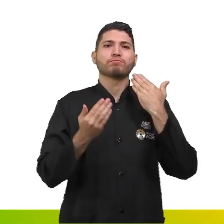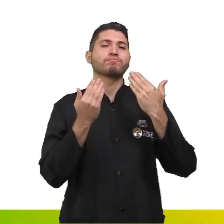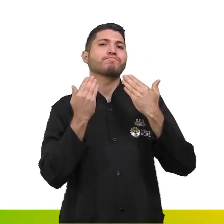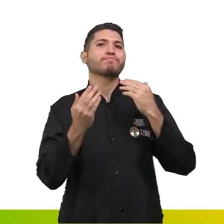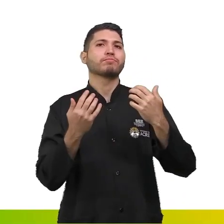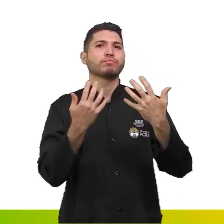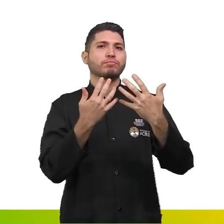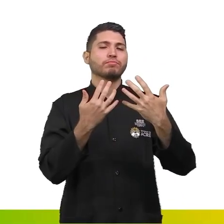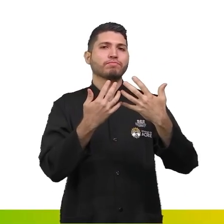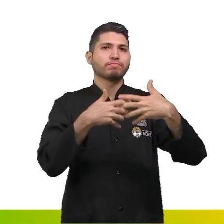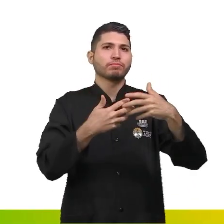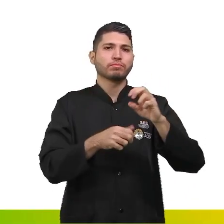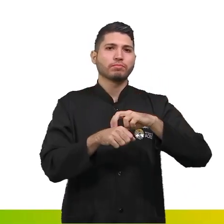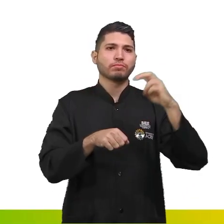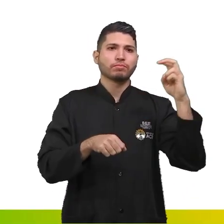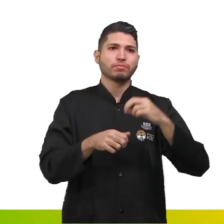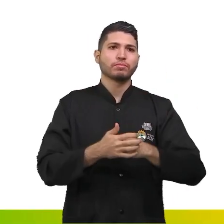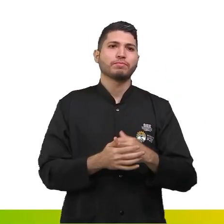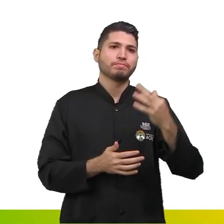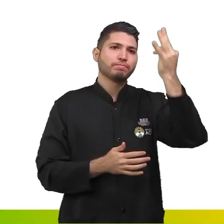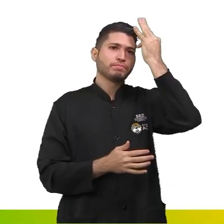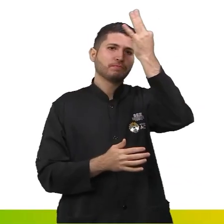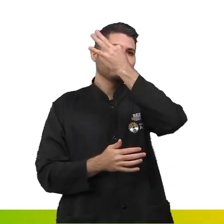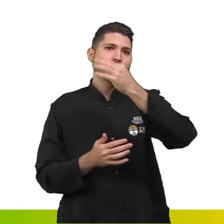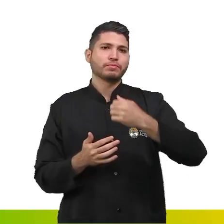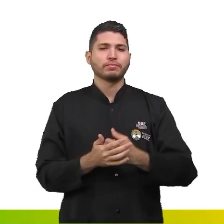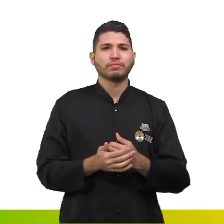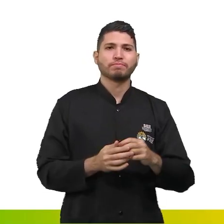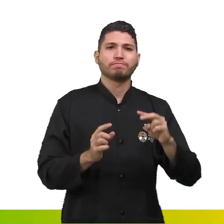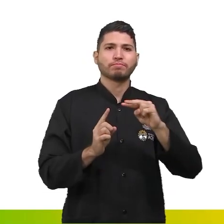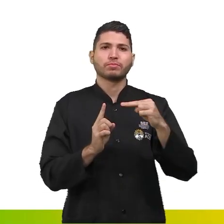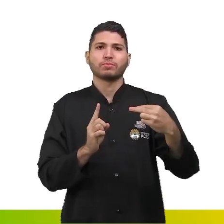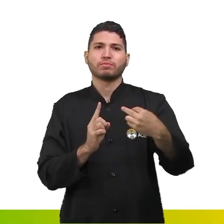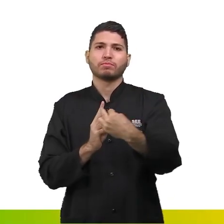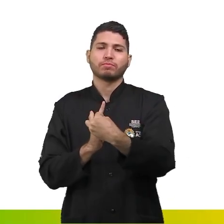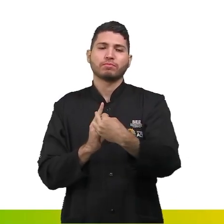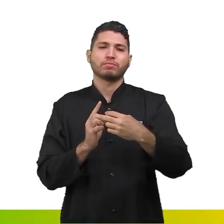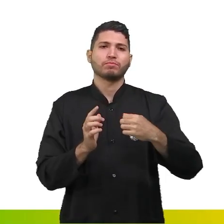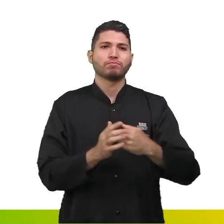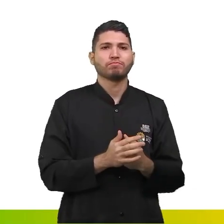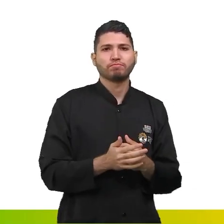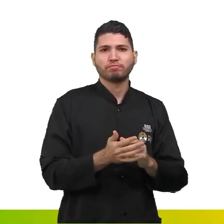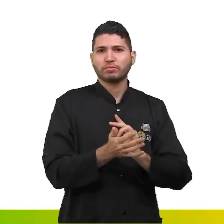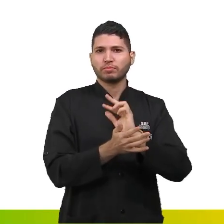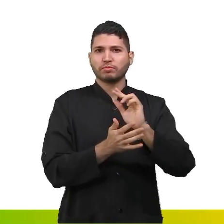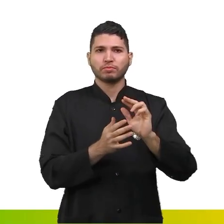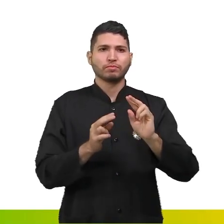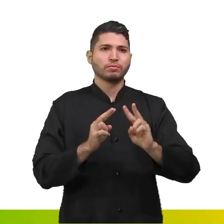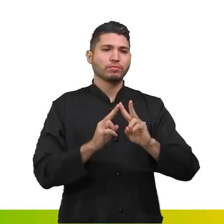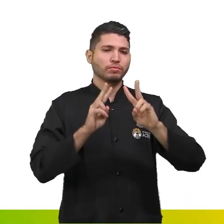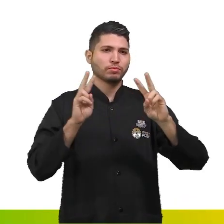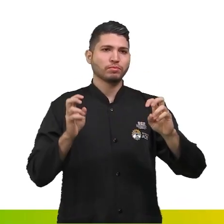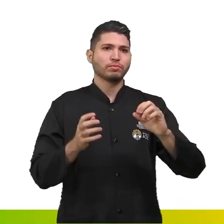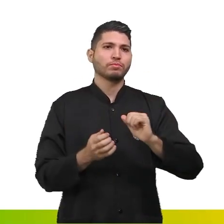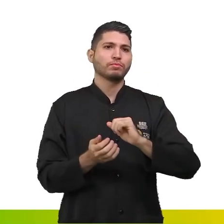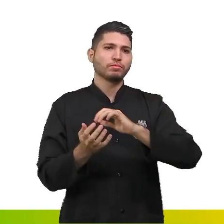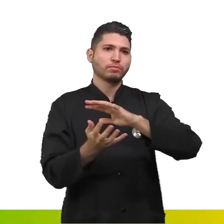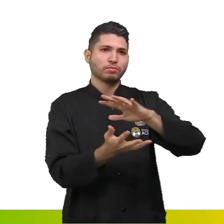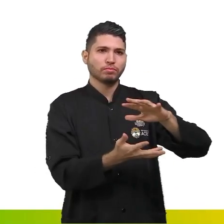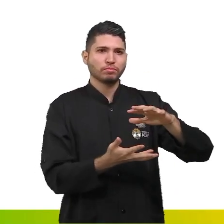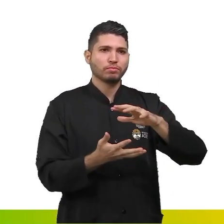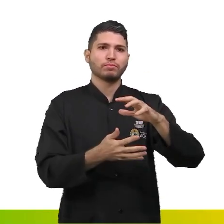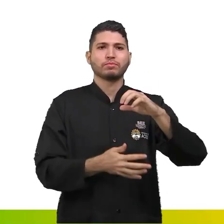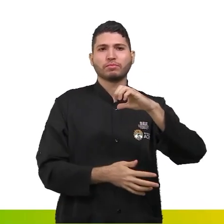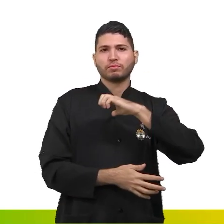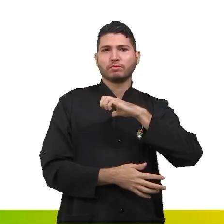Essas filosofias oferecem perspectivas alternativas sobre questões universais,